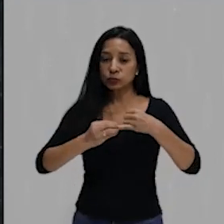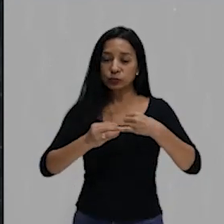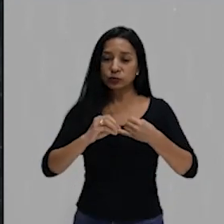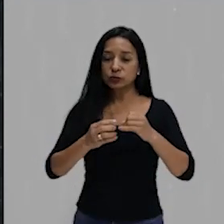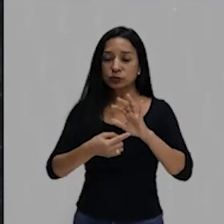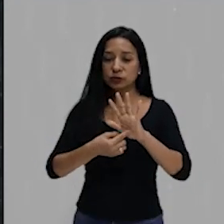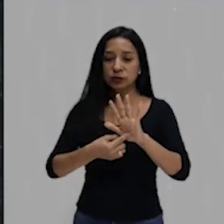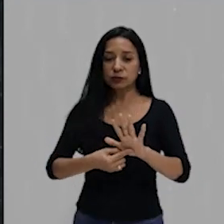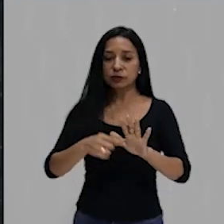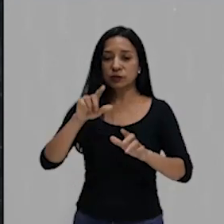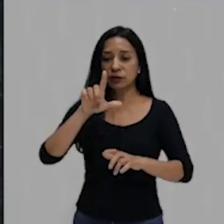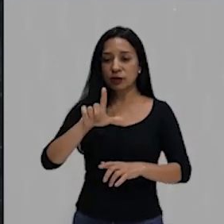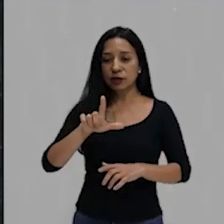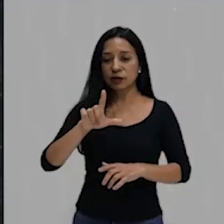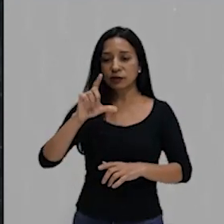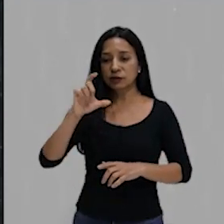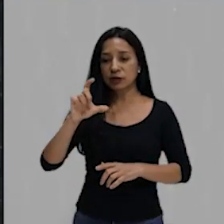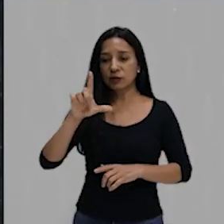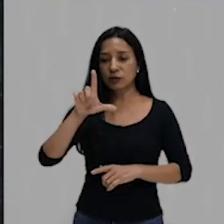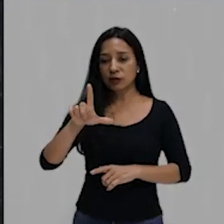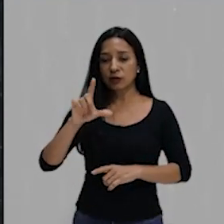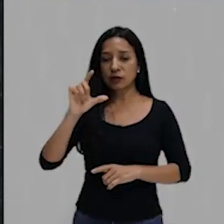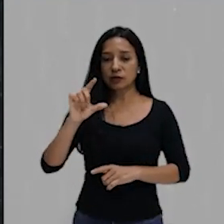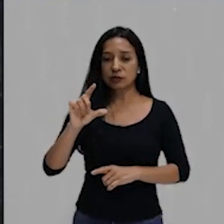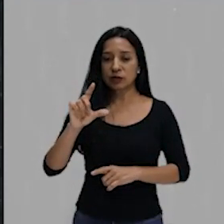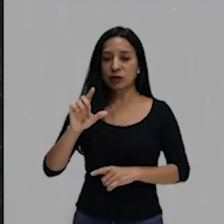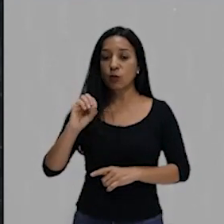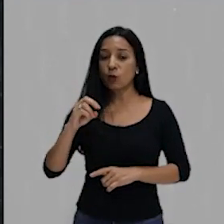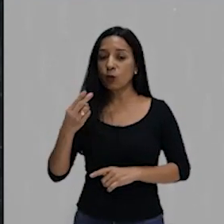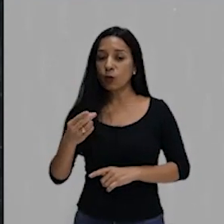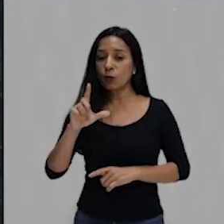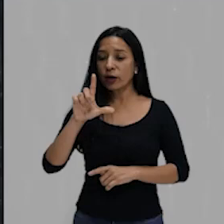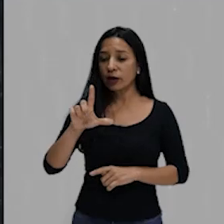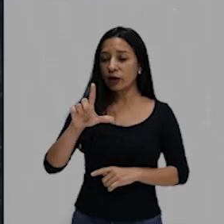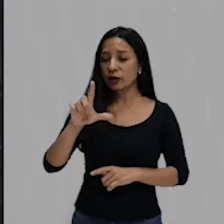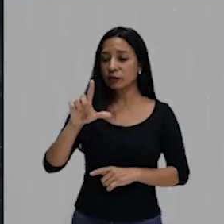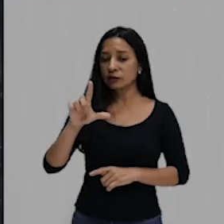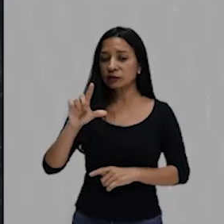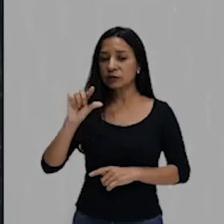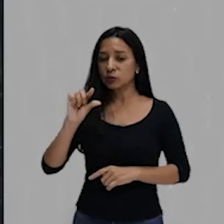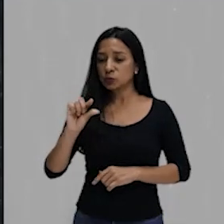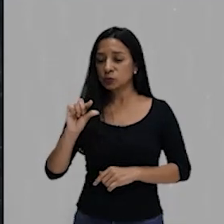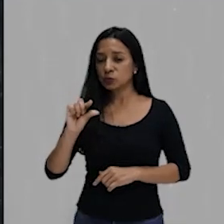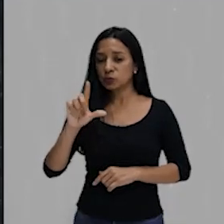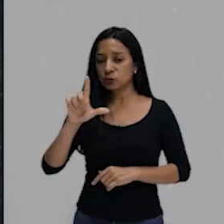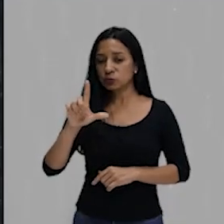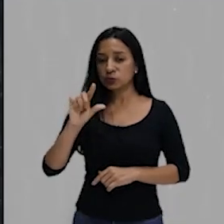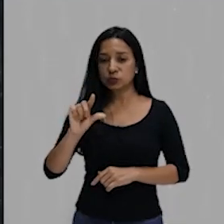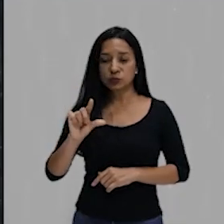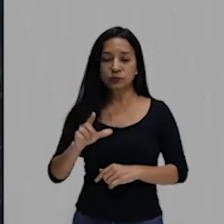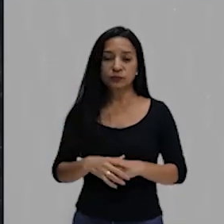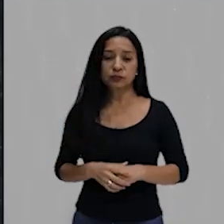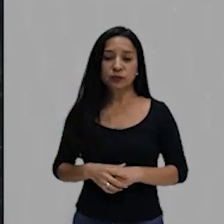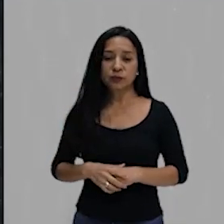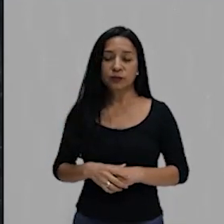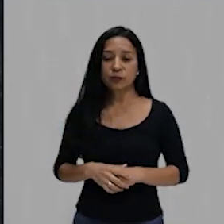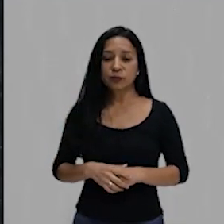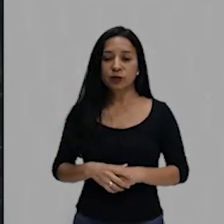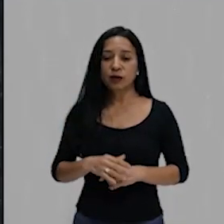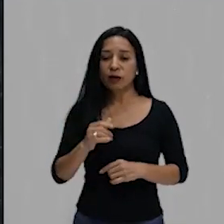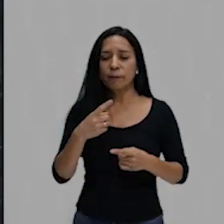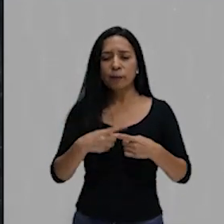apresentam Lzão, Lzão ou Lzão, Lzinho serão desse jeito. Nem todos. Por quê? Nós vamos ver aqui,